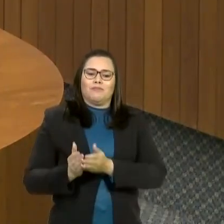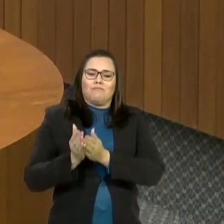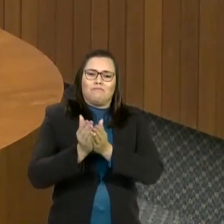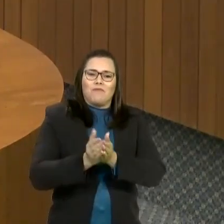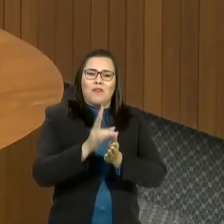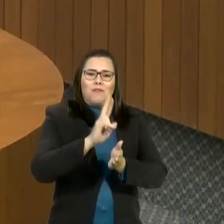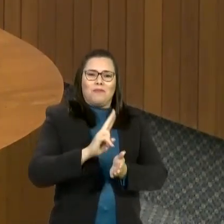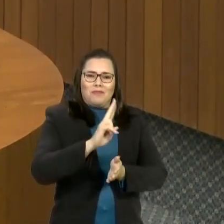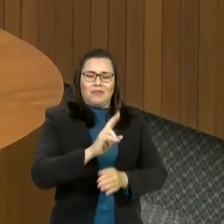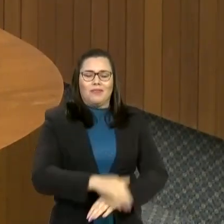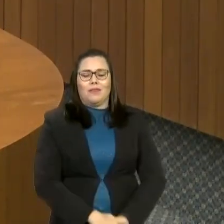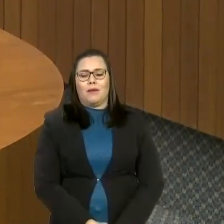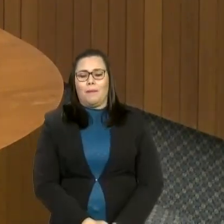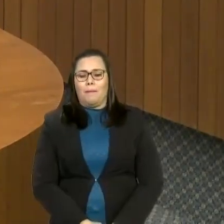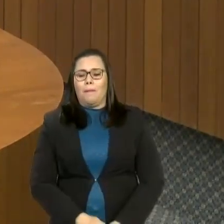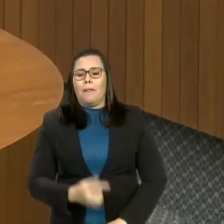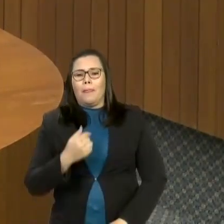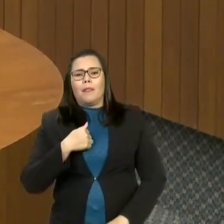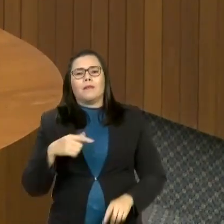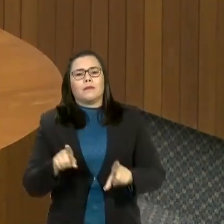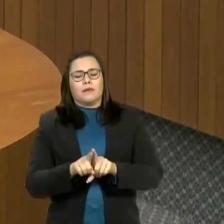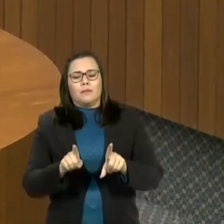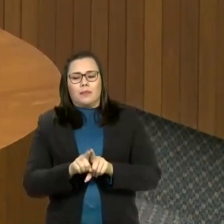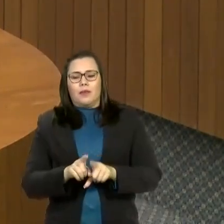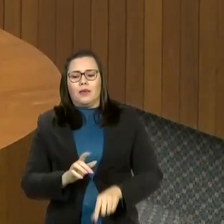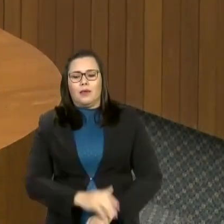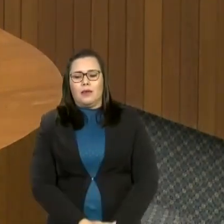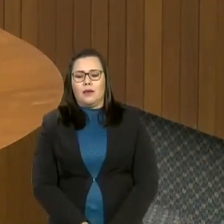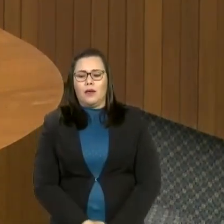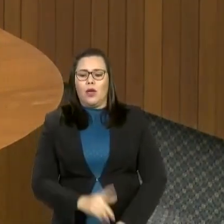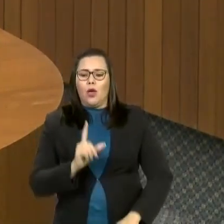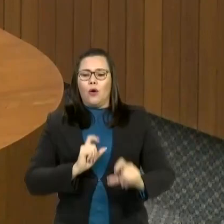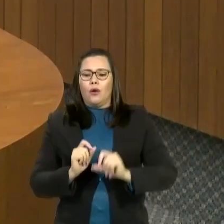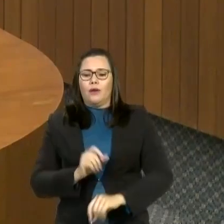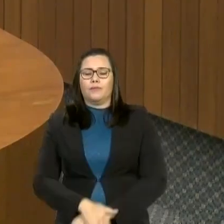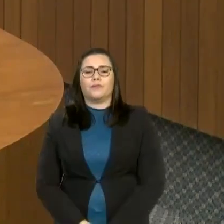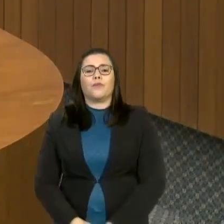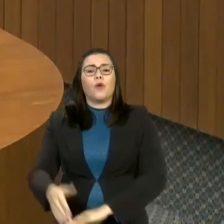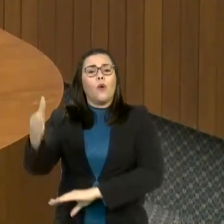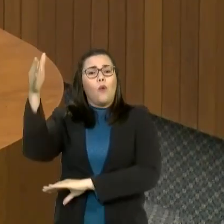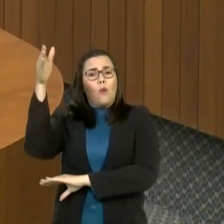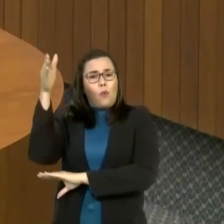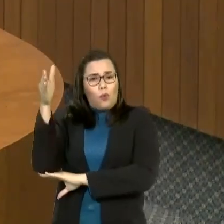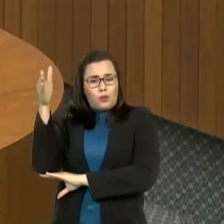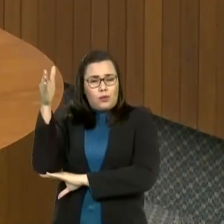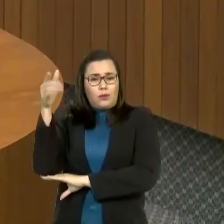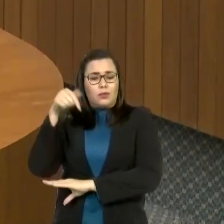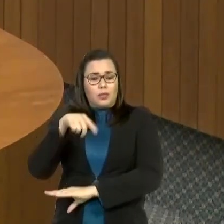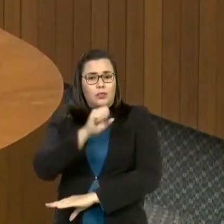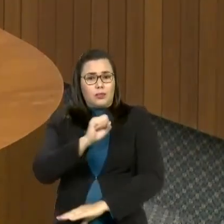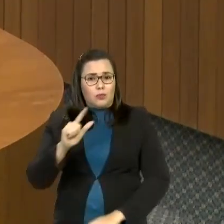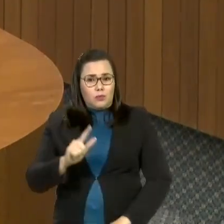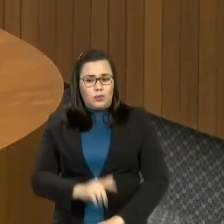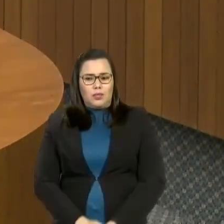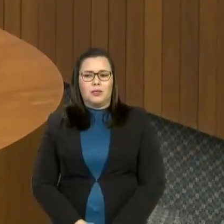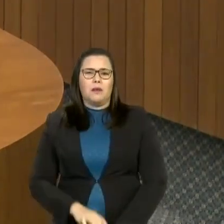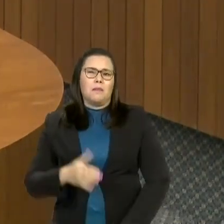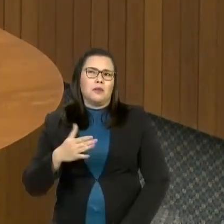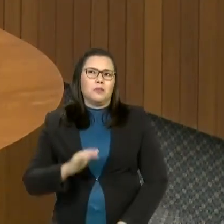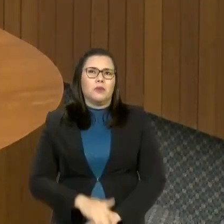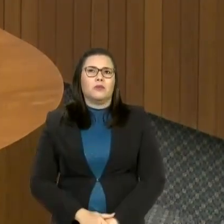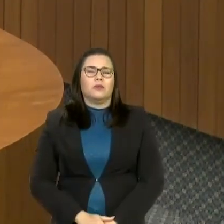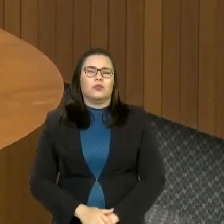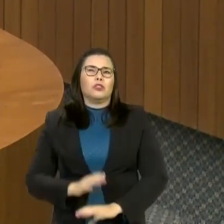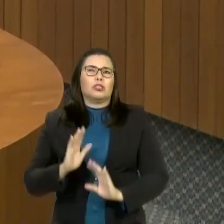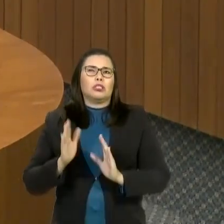alta na ocupação da rede hoteleira. A taxa de ocupação dos hotéis de São Luís para o carnaval já está na faixa de